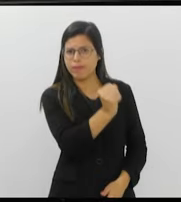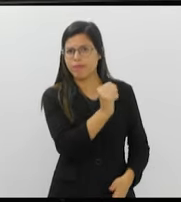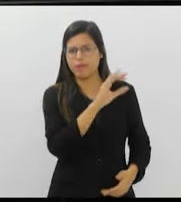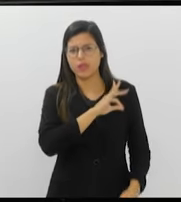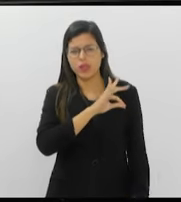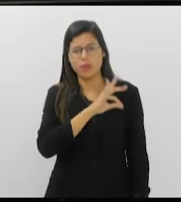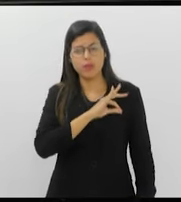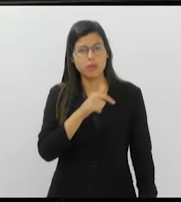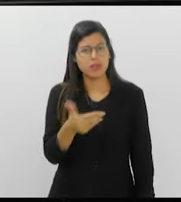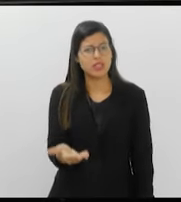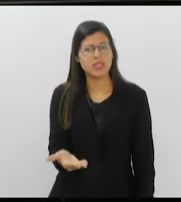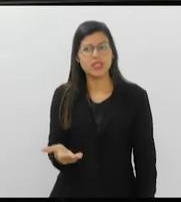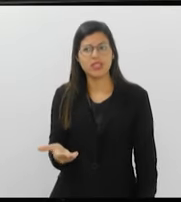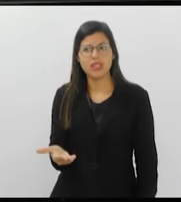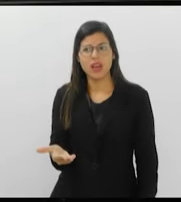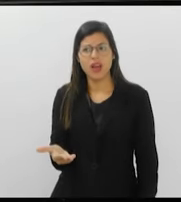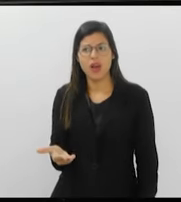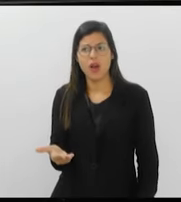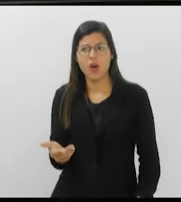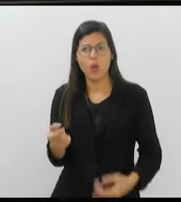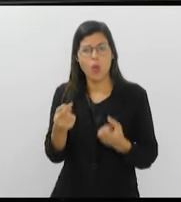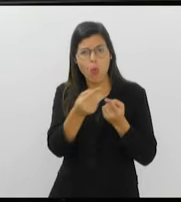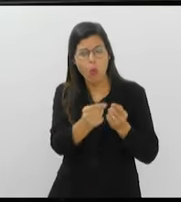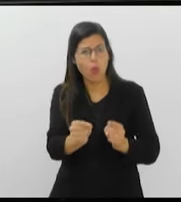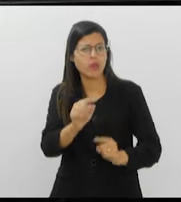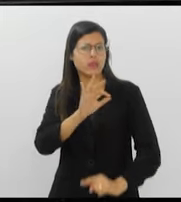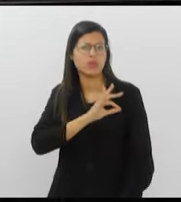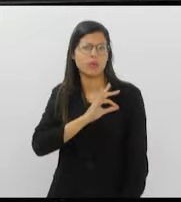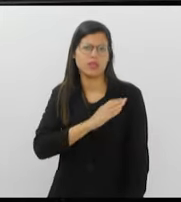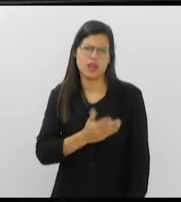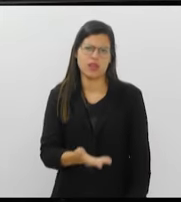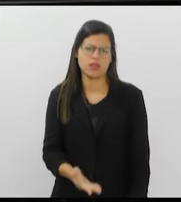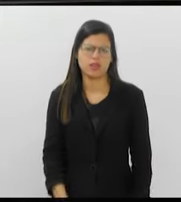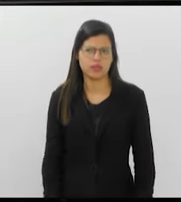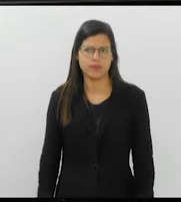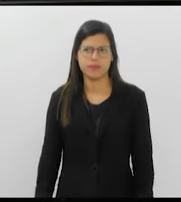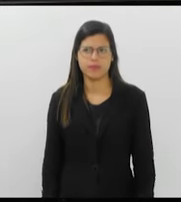agressão de marginais contra as forças policiais.